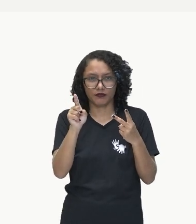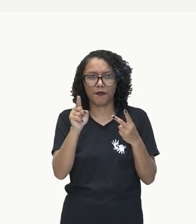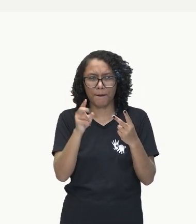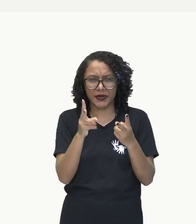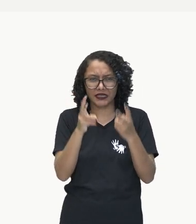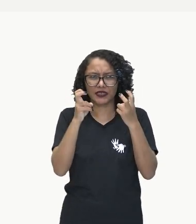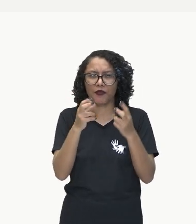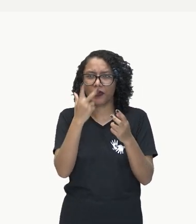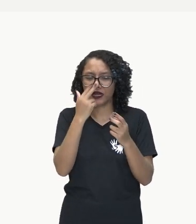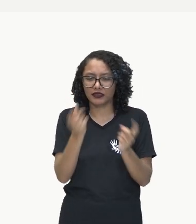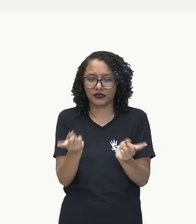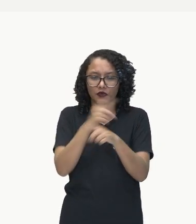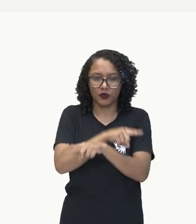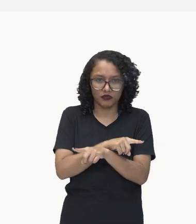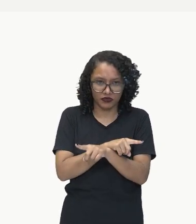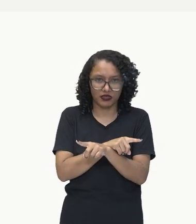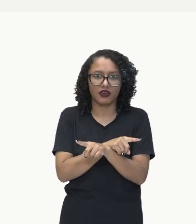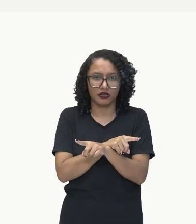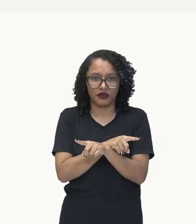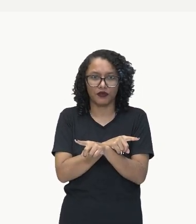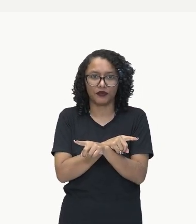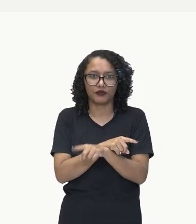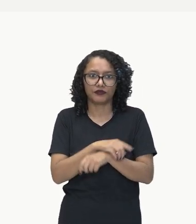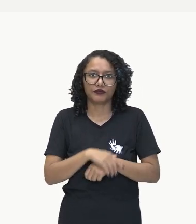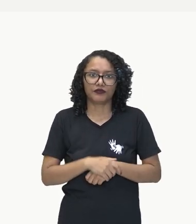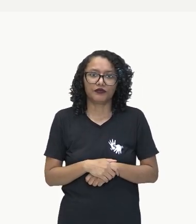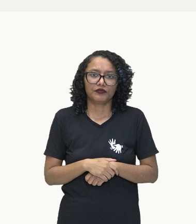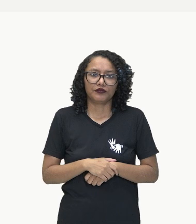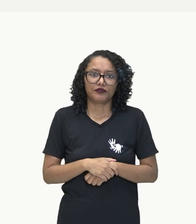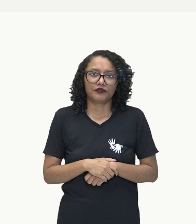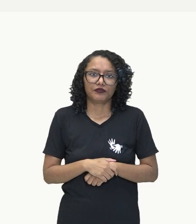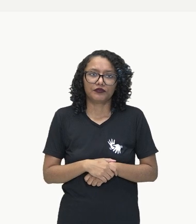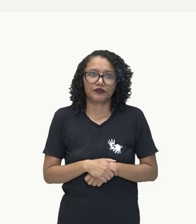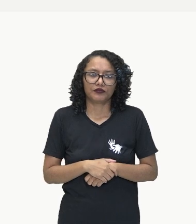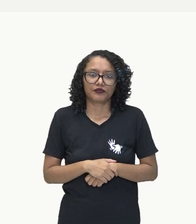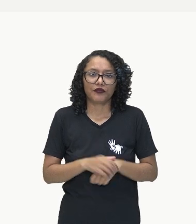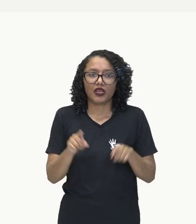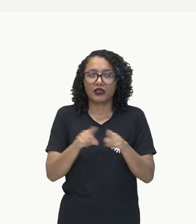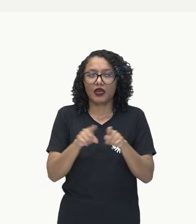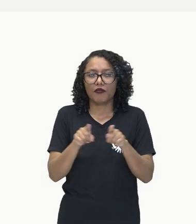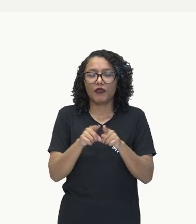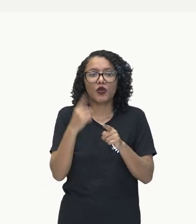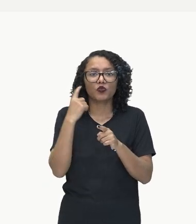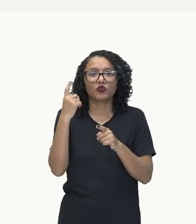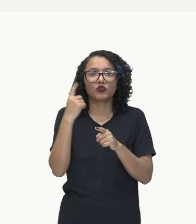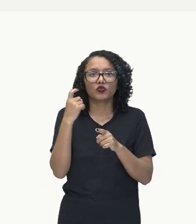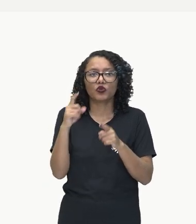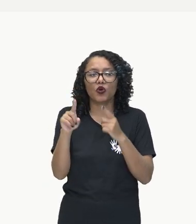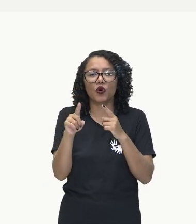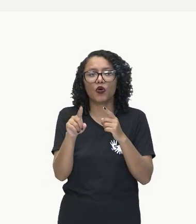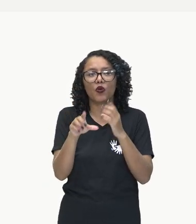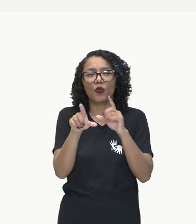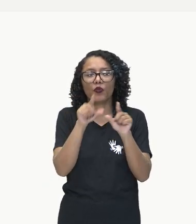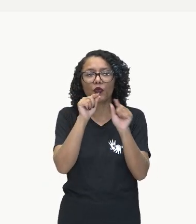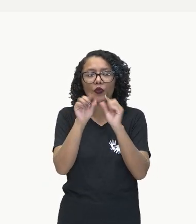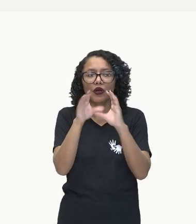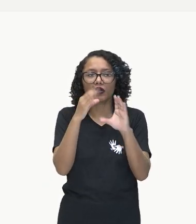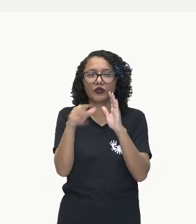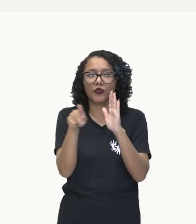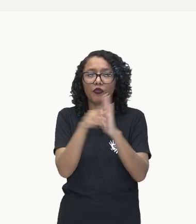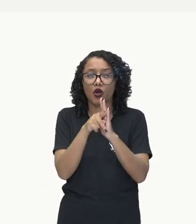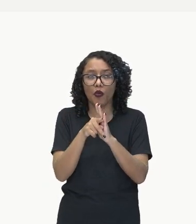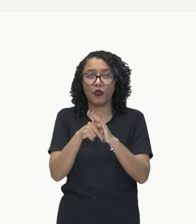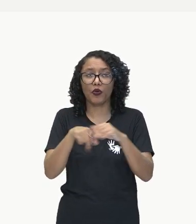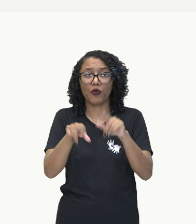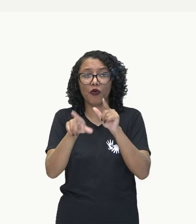As aves que aqui gorjeiam, o som que a ave faz, né, o gorjear, o som que essas aves fazem aqui não é igual lá no meu Brasil.